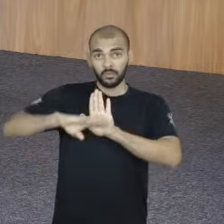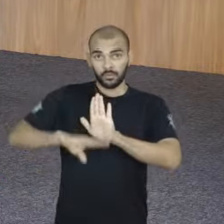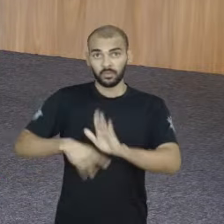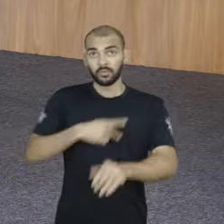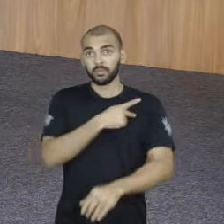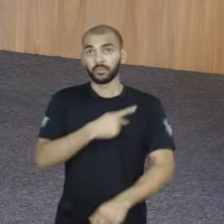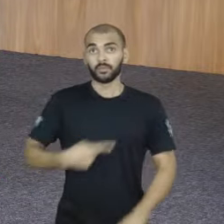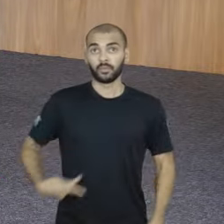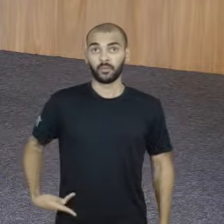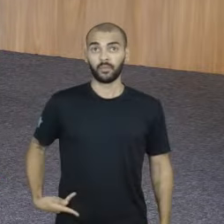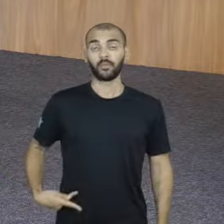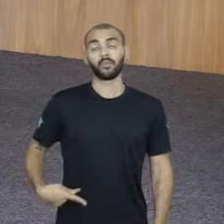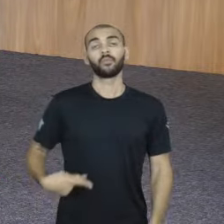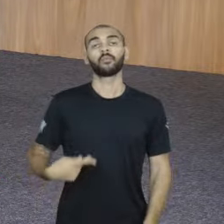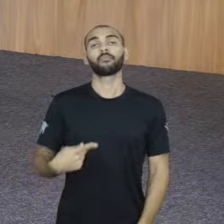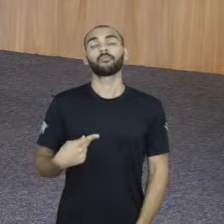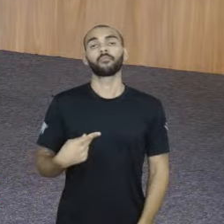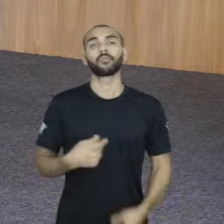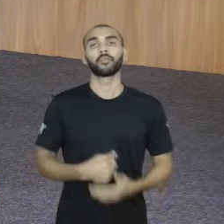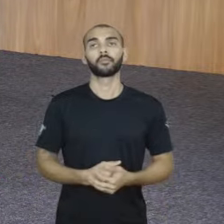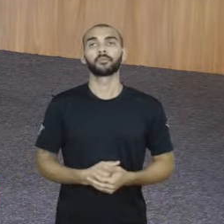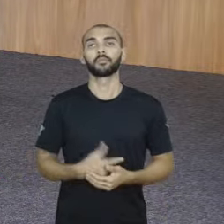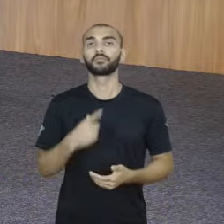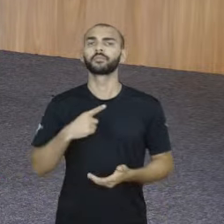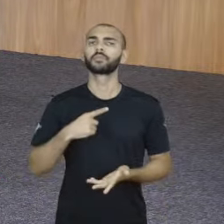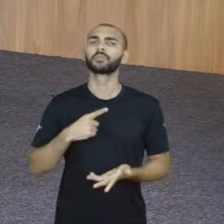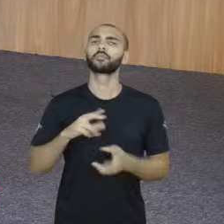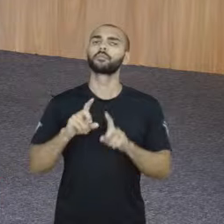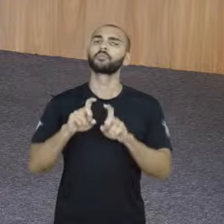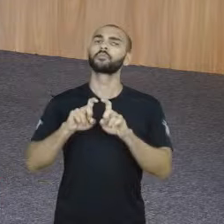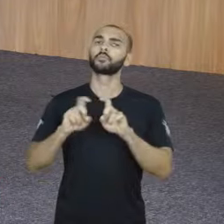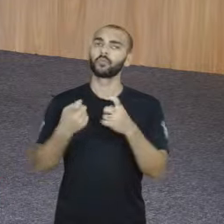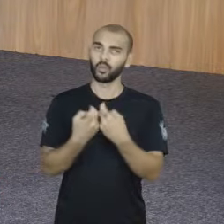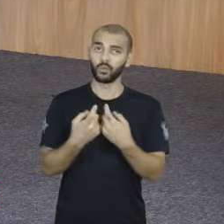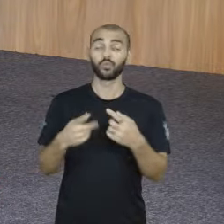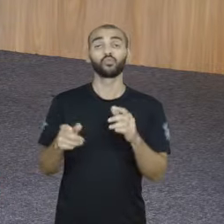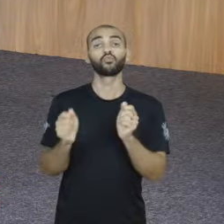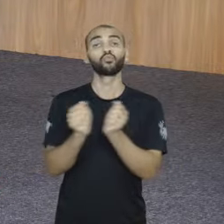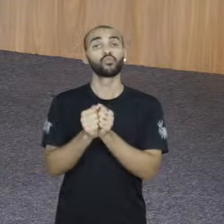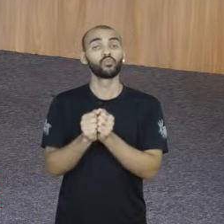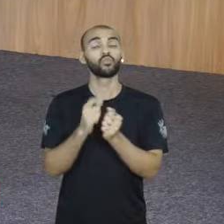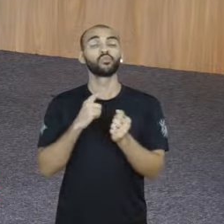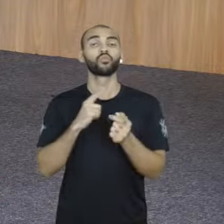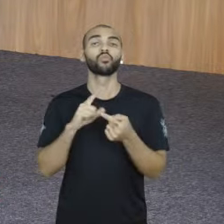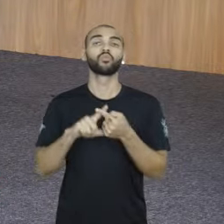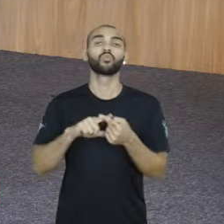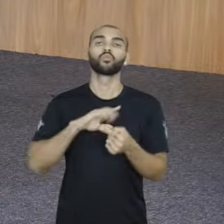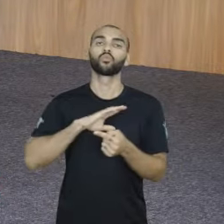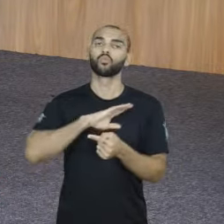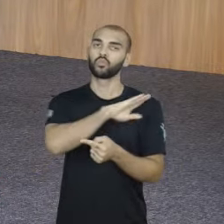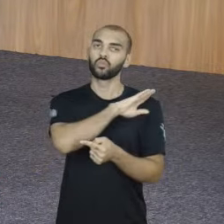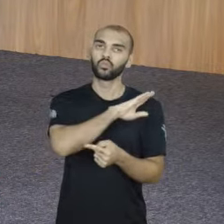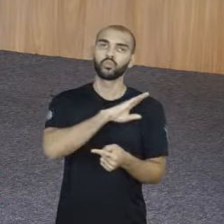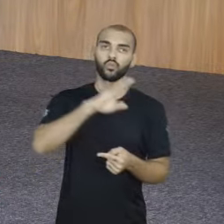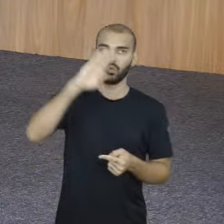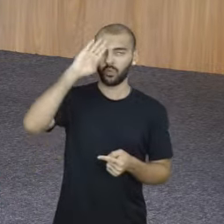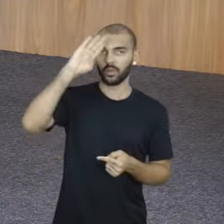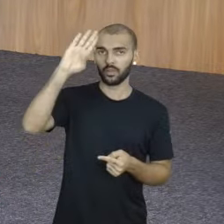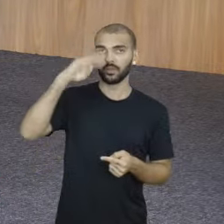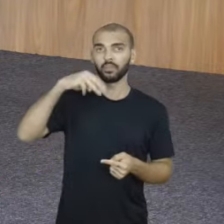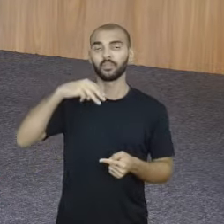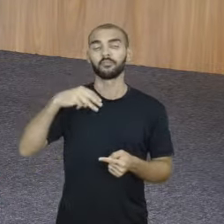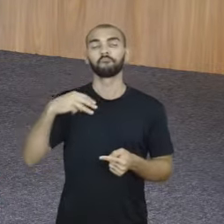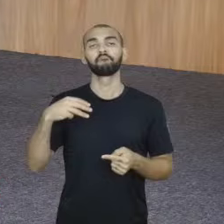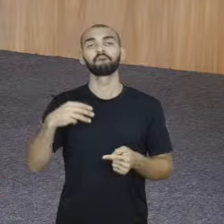tem previsão, né, de uma reunião com o ministro da Defesa José Múcio, o comandante da Marinha, almirante Marcos Olsen,